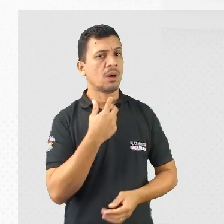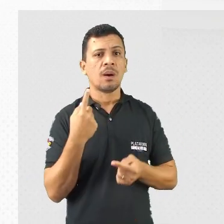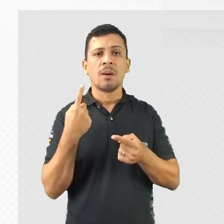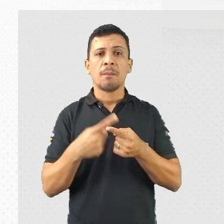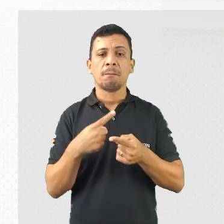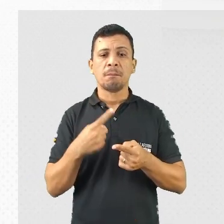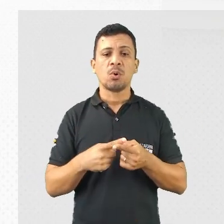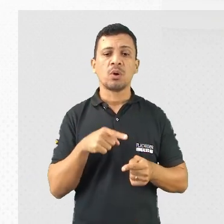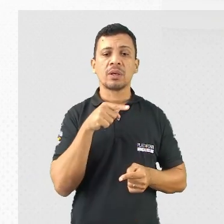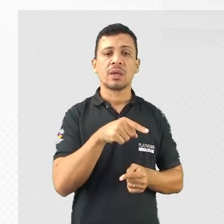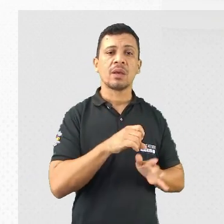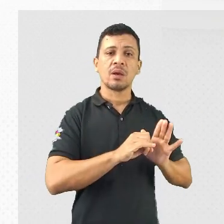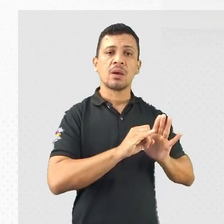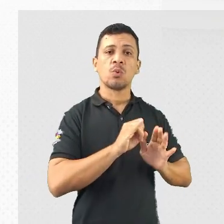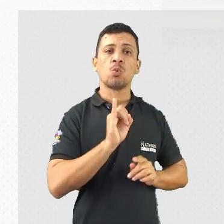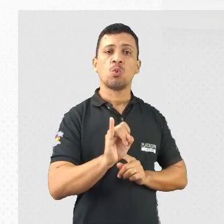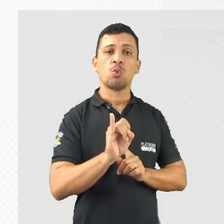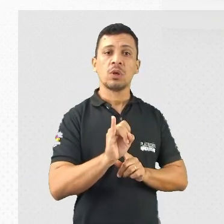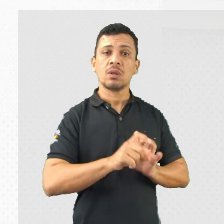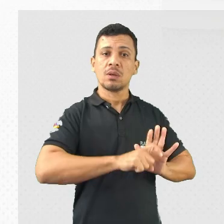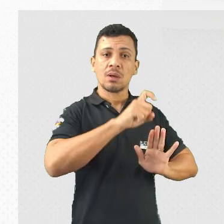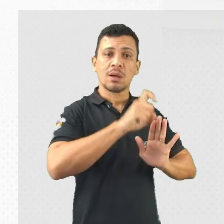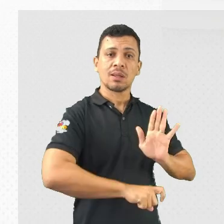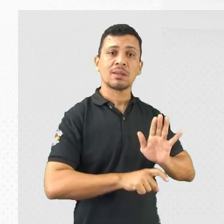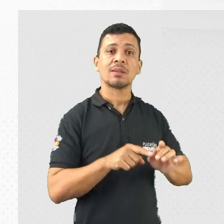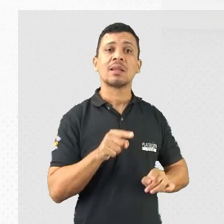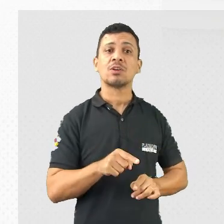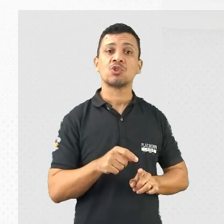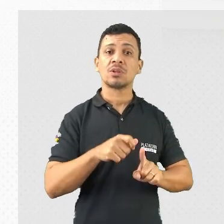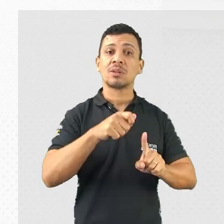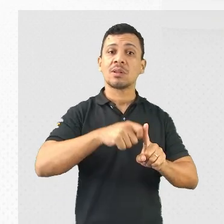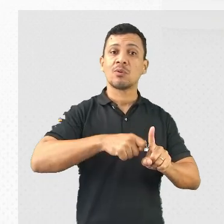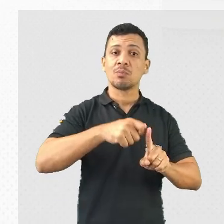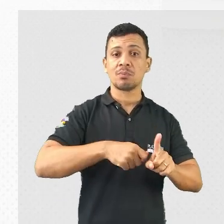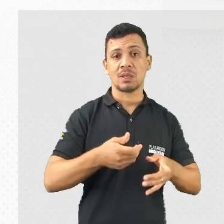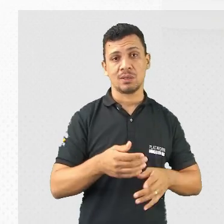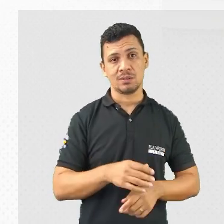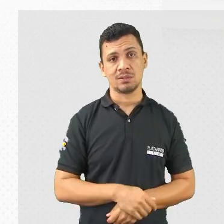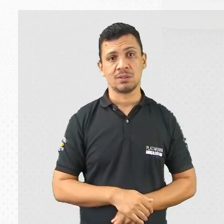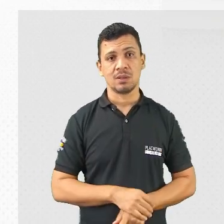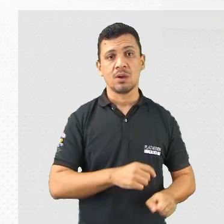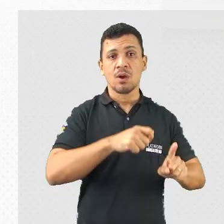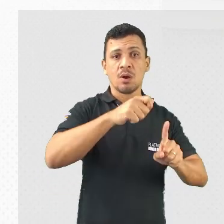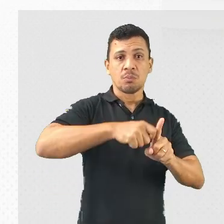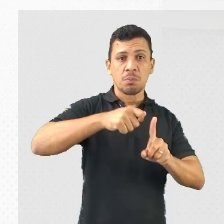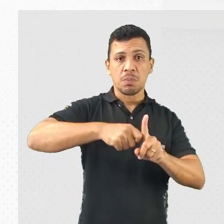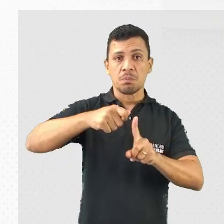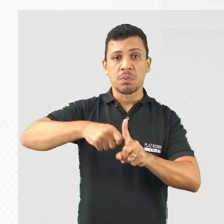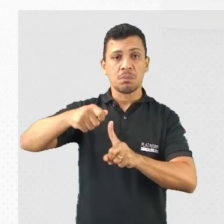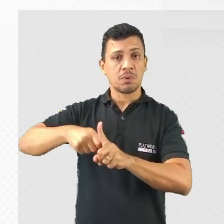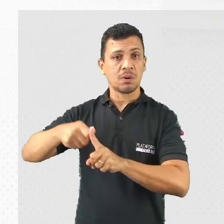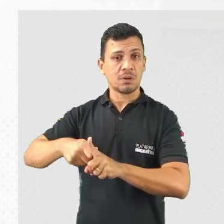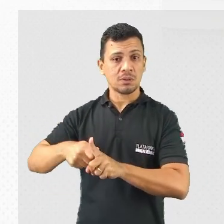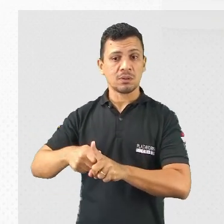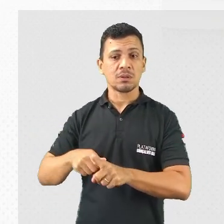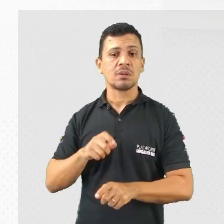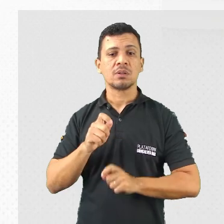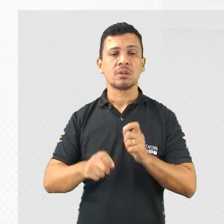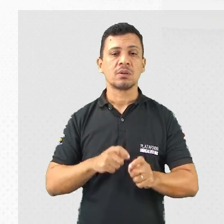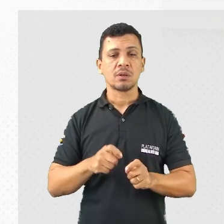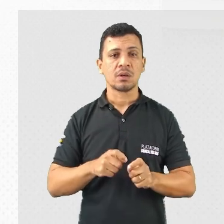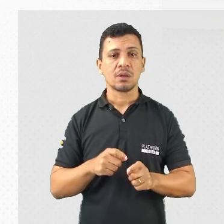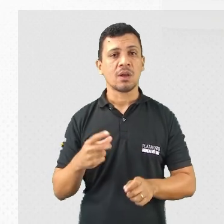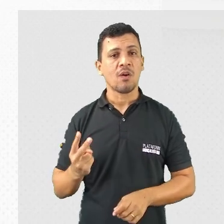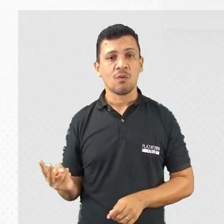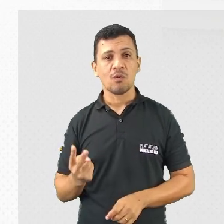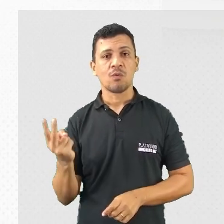minha taxa está ao mês, ó. Quer dizer, cada mês a minha taxa vai ser cobrada sobre o valor